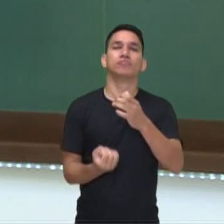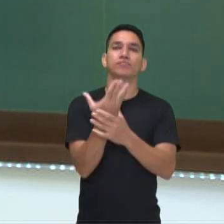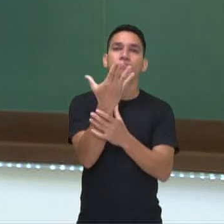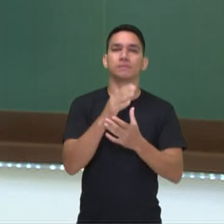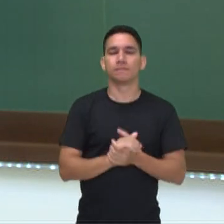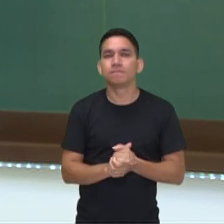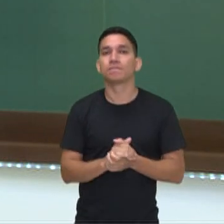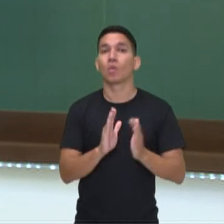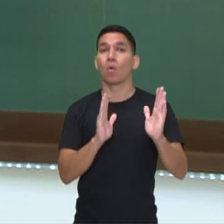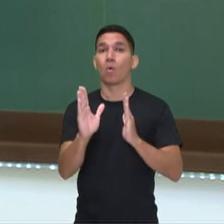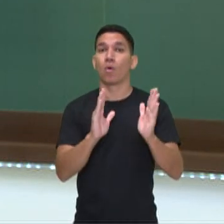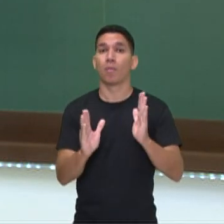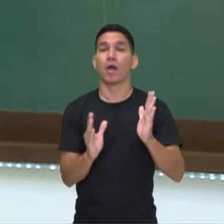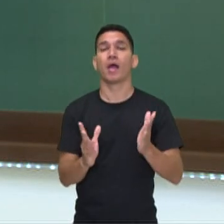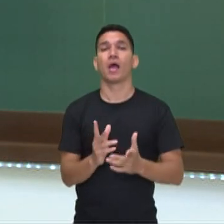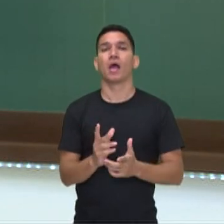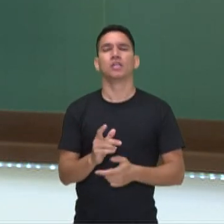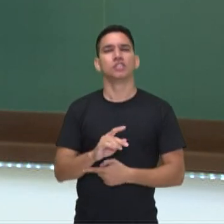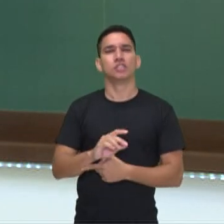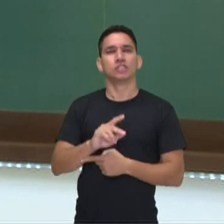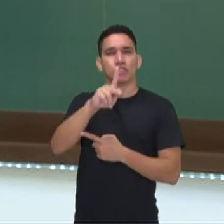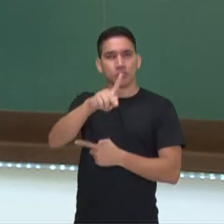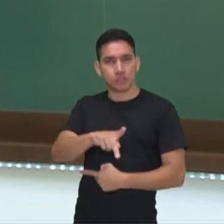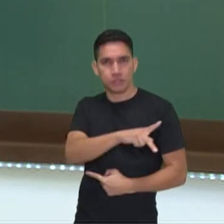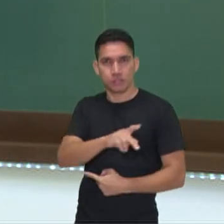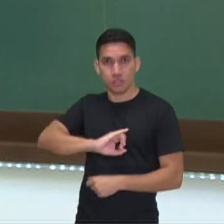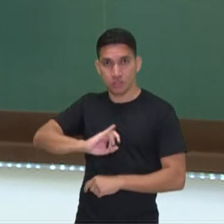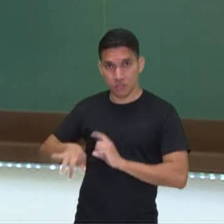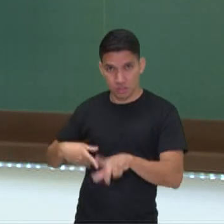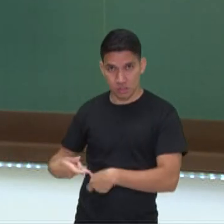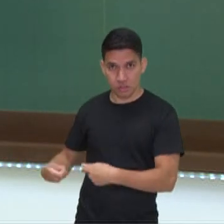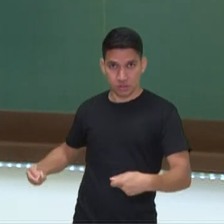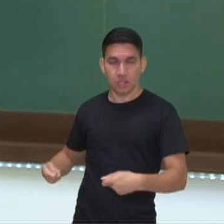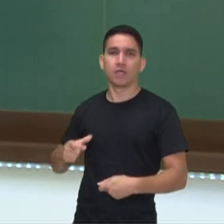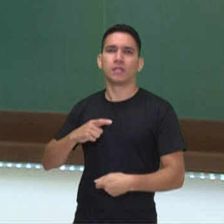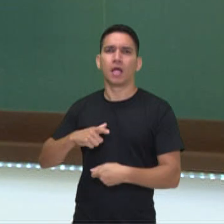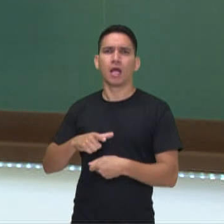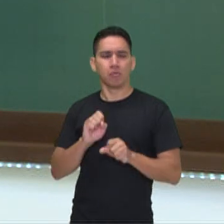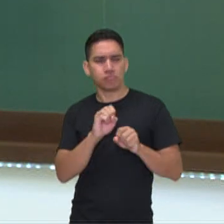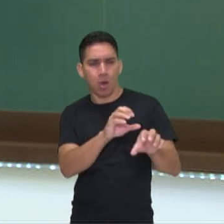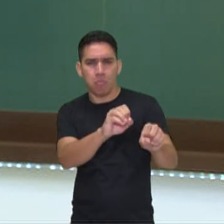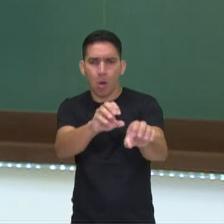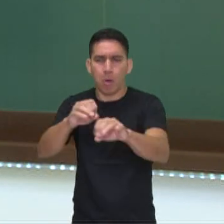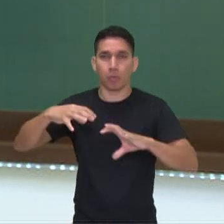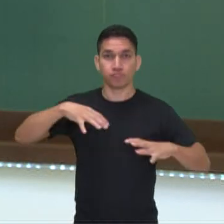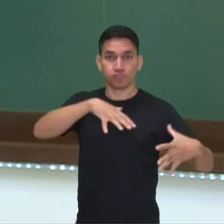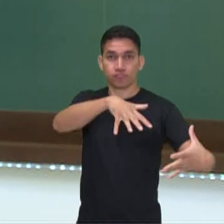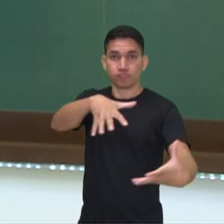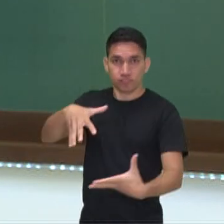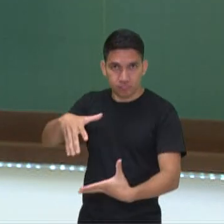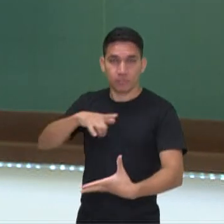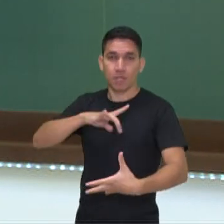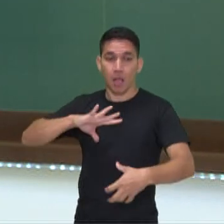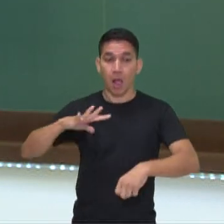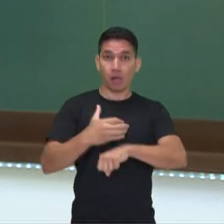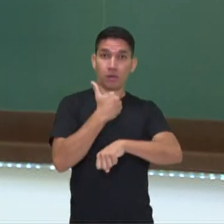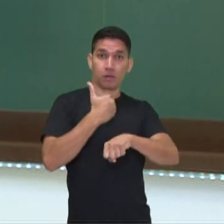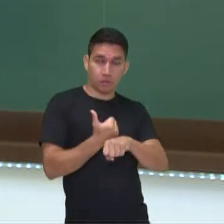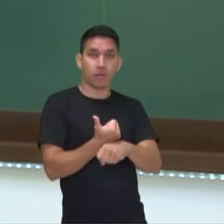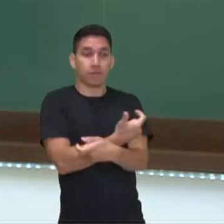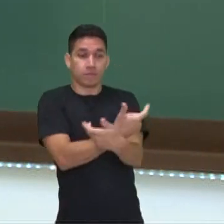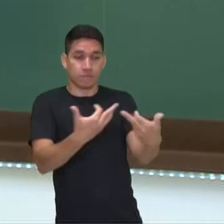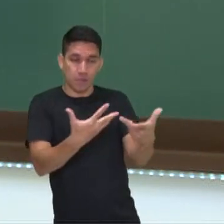a Companhia dos Jesuítas, né? Que eles vão ajudar e catequizar o mundo inteiro. Uma boa parte das colônias ali vão